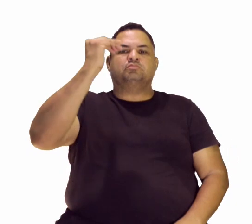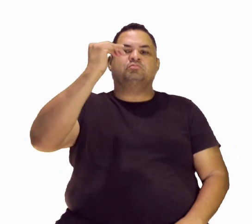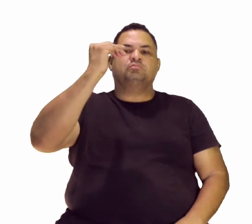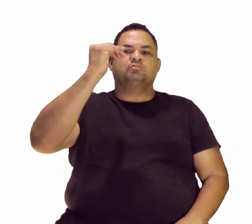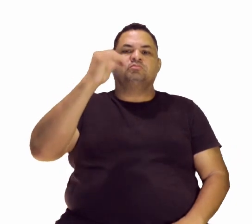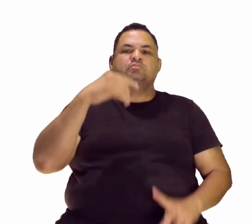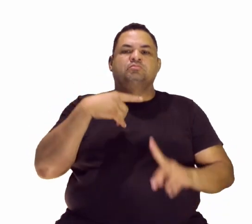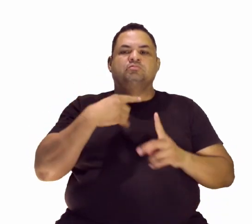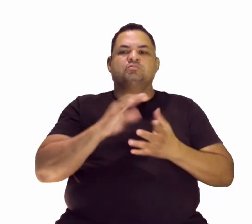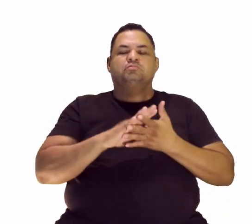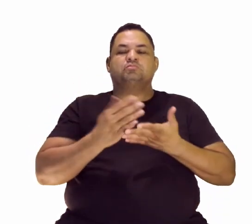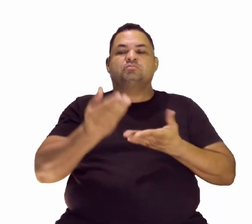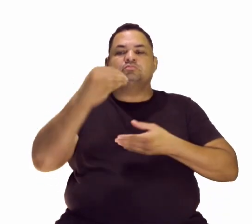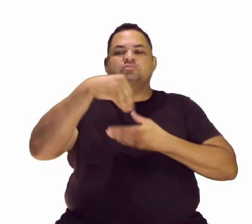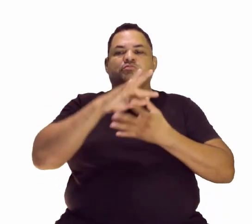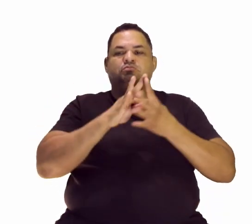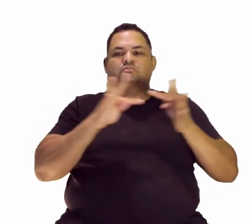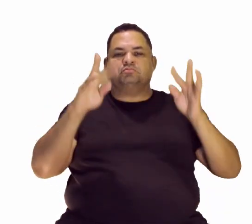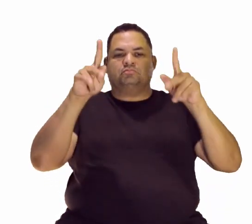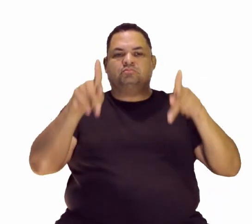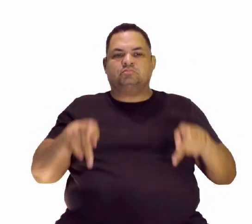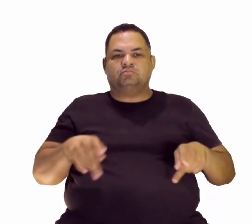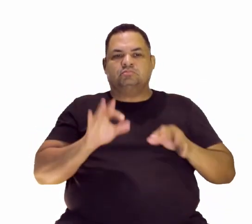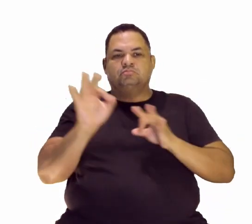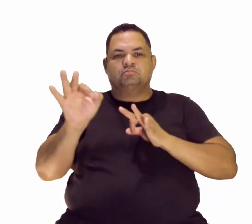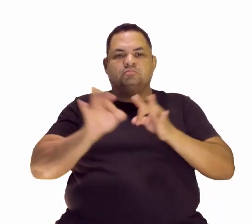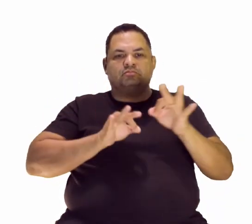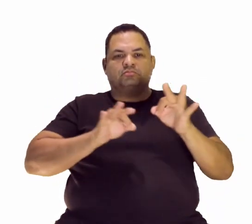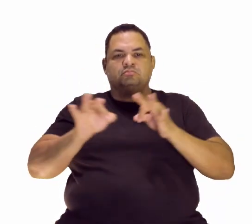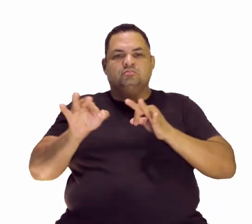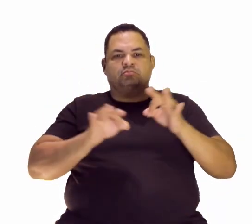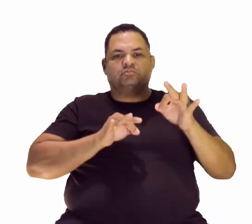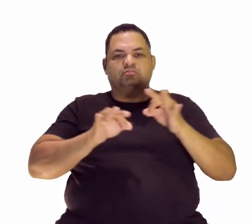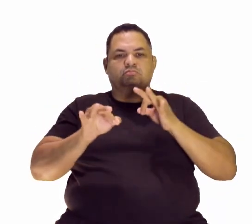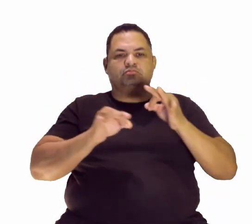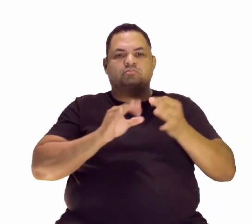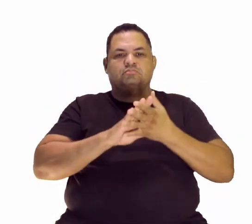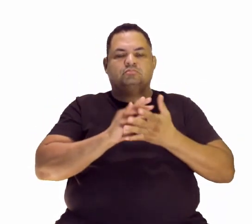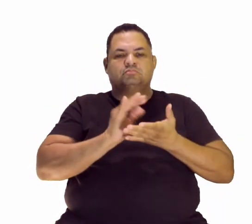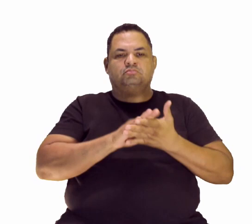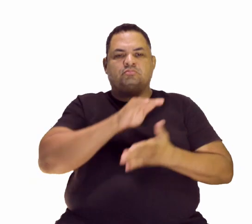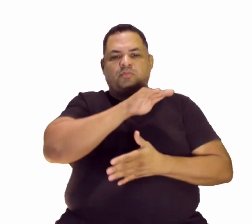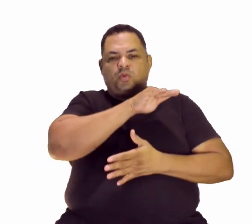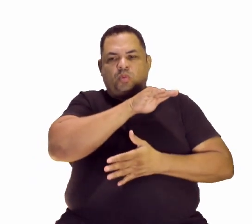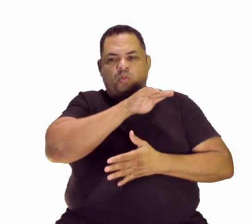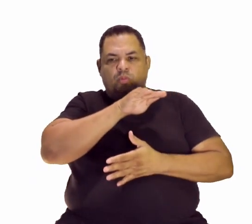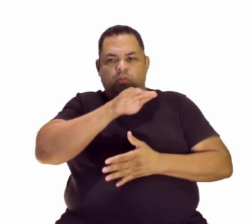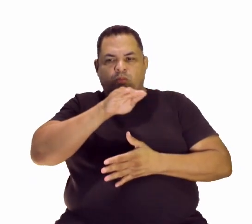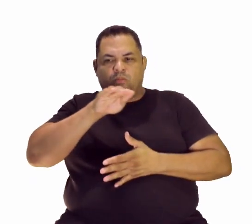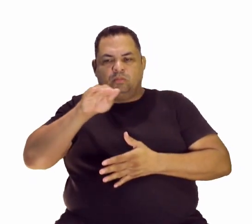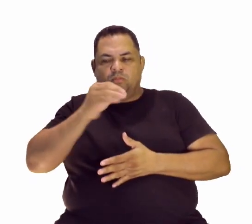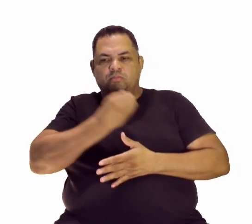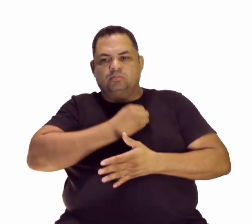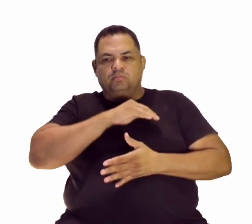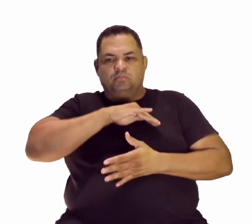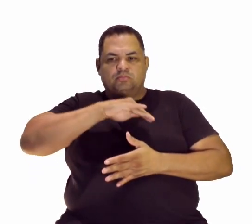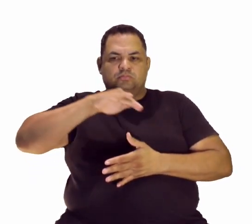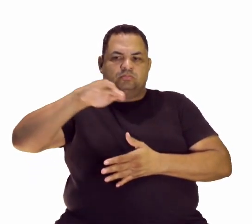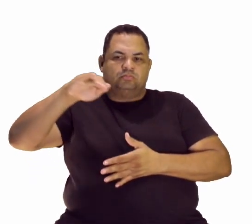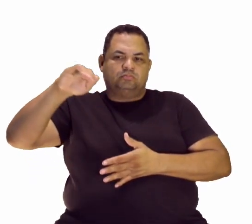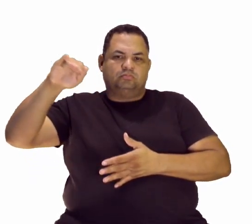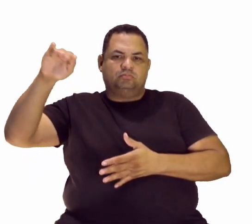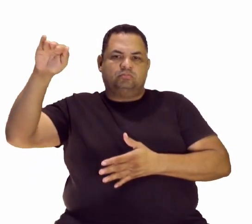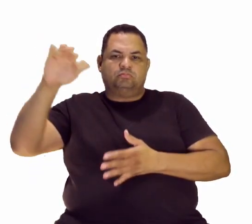maior, uma vez que a tabela periódica está organizada em ordem